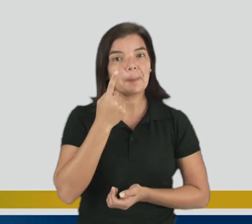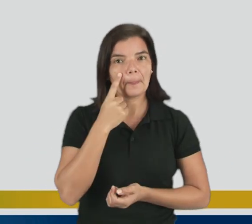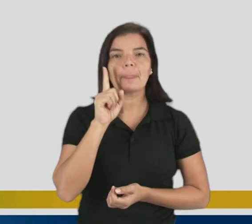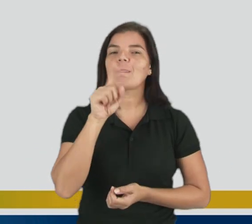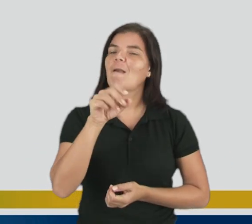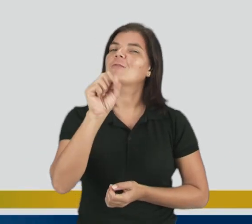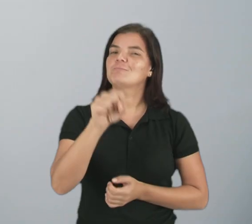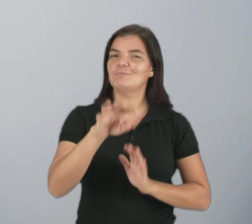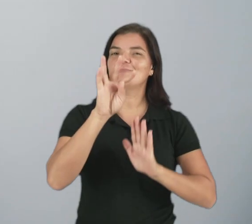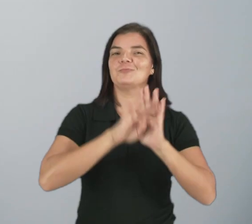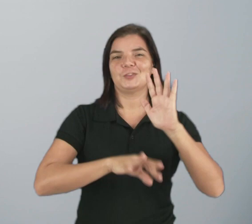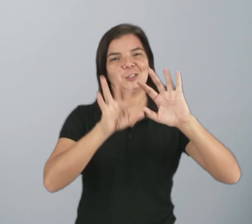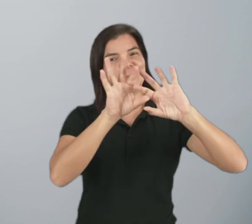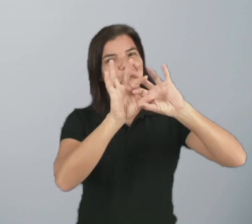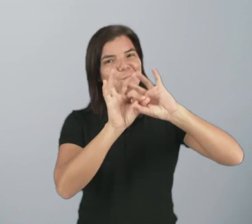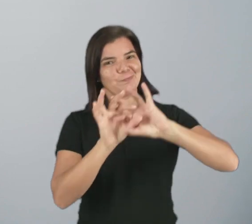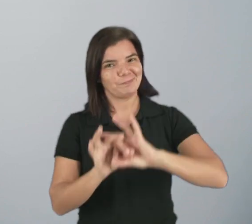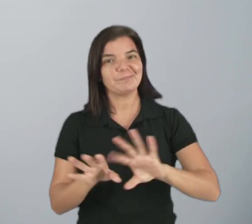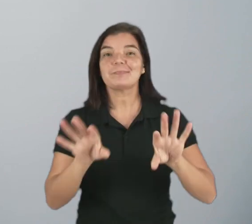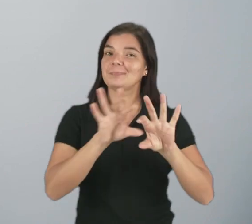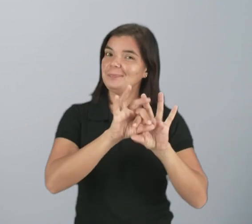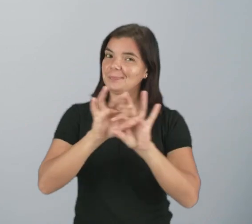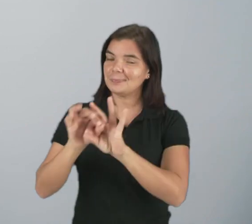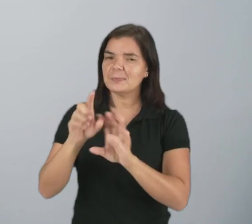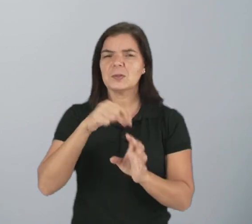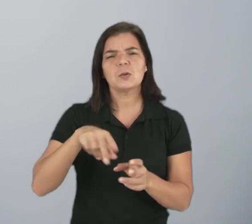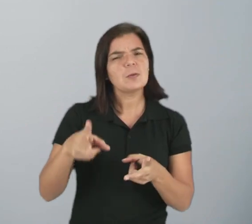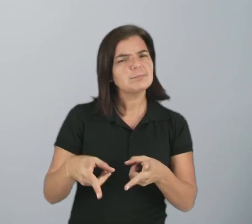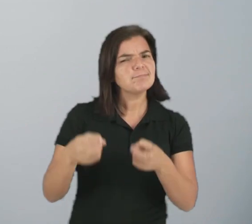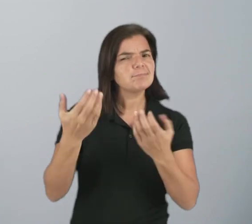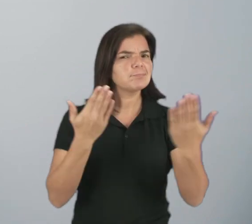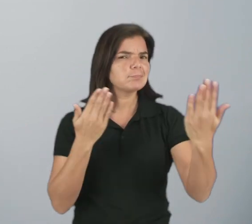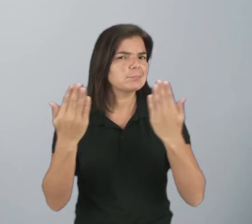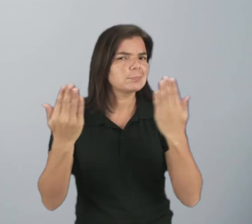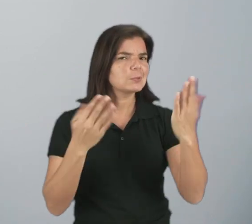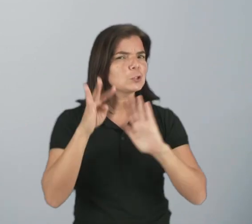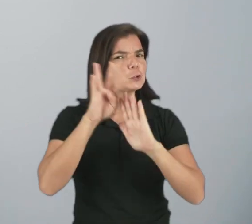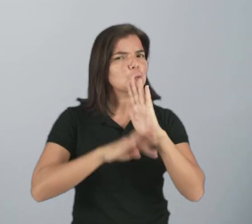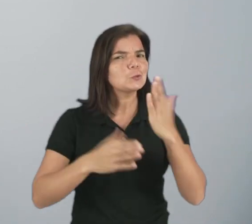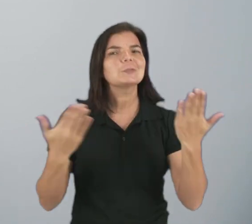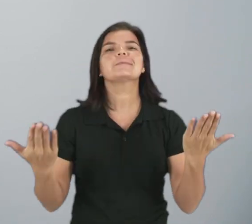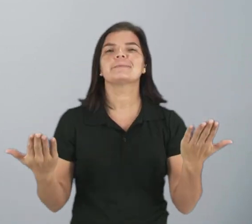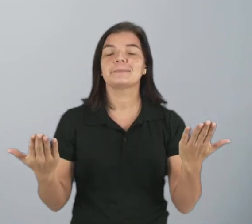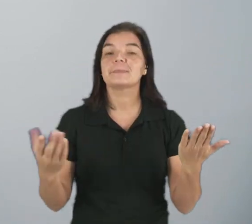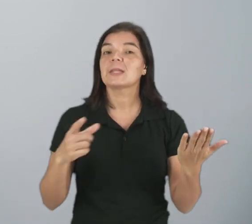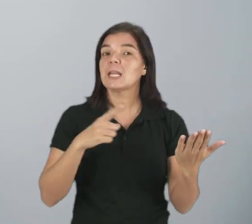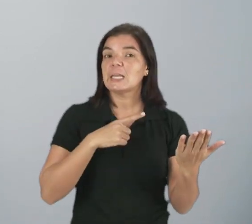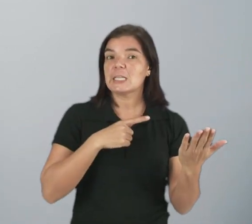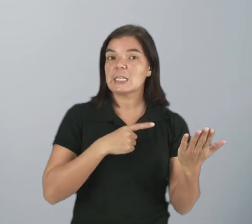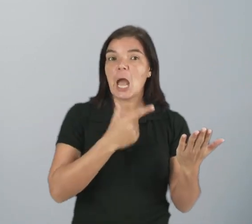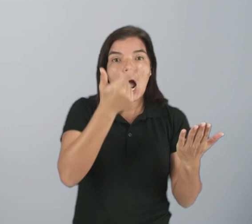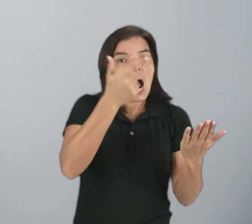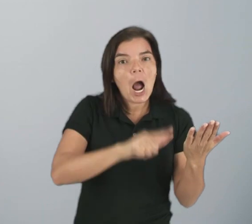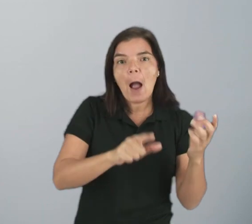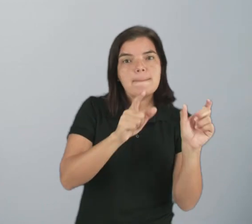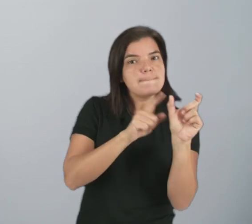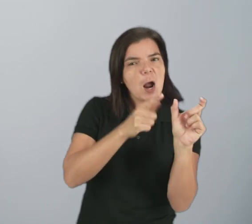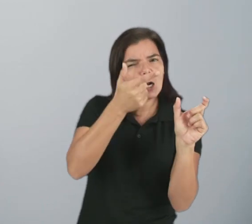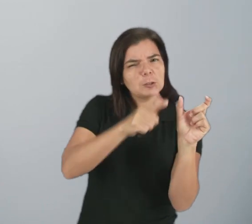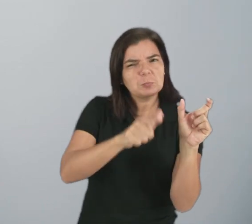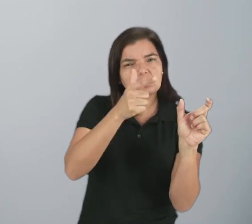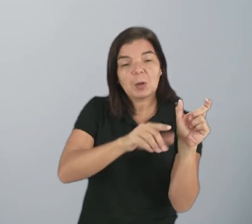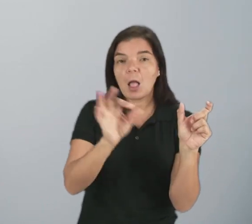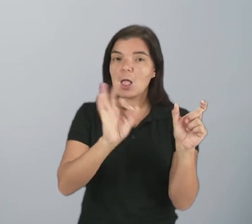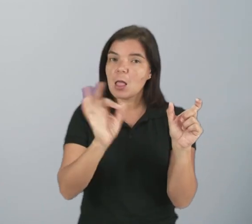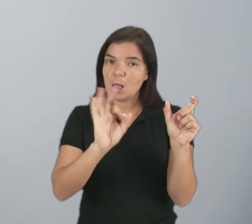esse sim seria um texto coeso. O que você nota na comparação desses dois textos? Que a não repetição, que a gente